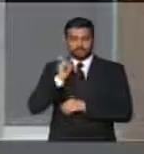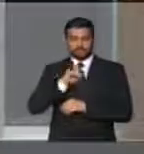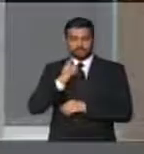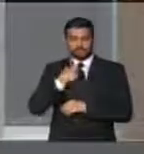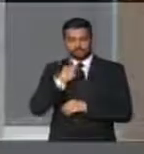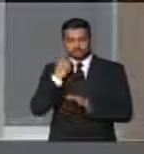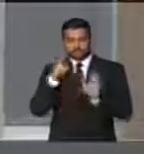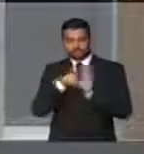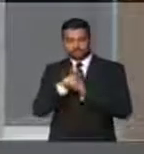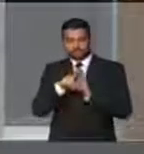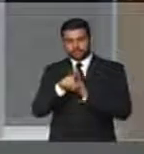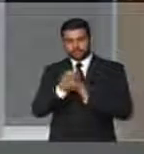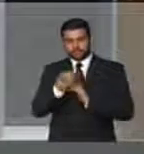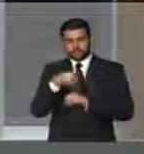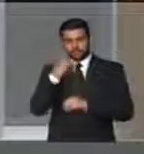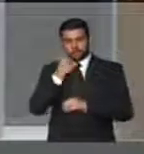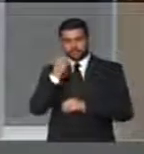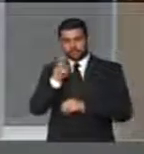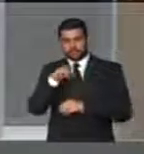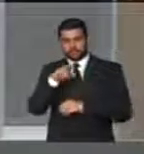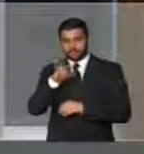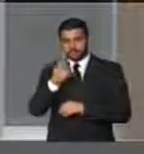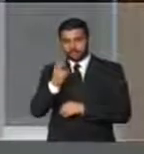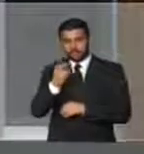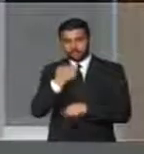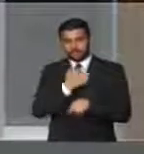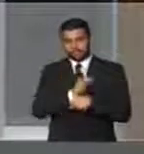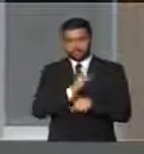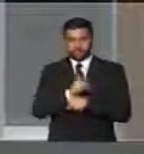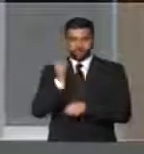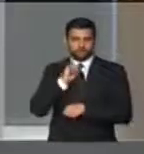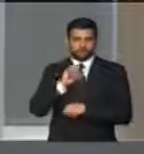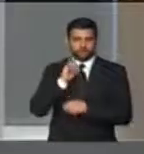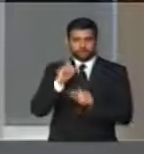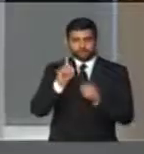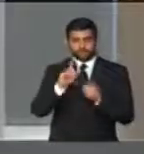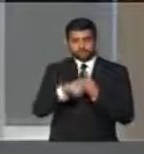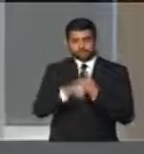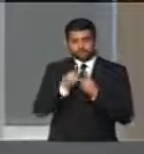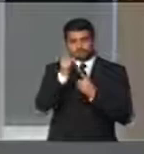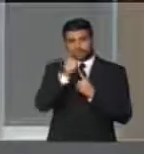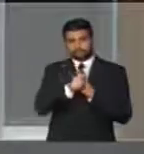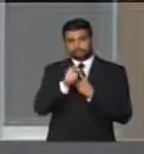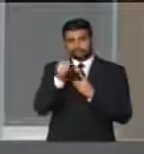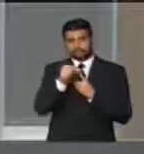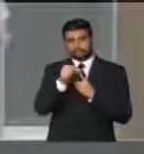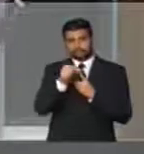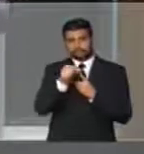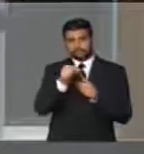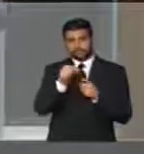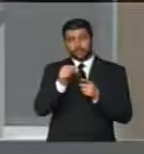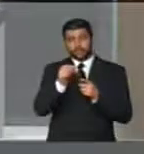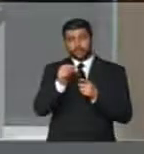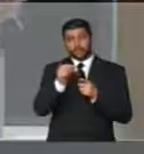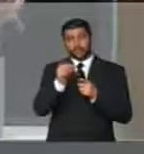esteja sabendo, só o deputado Sarney Filho não é do estado de Minas Gerais. E